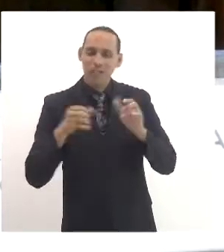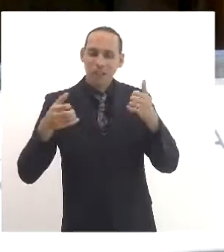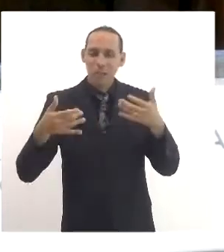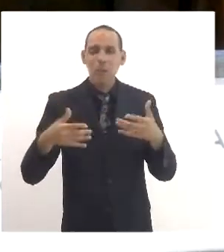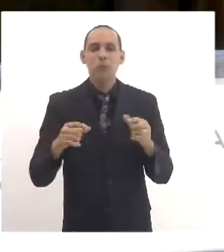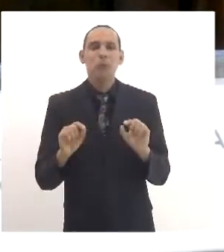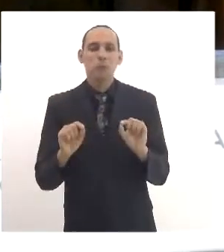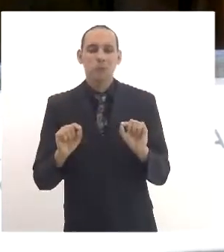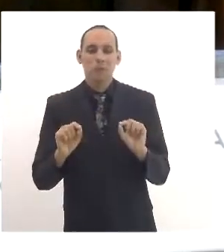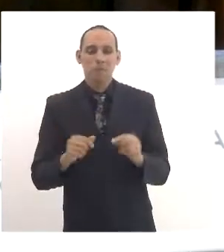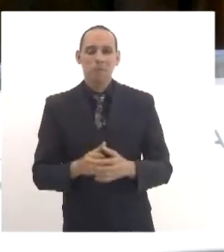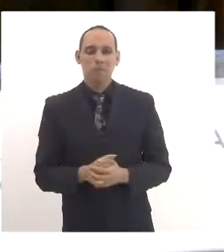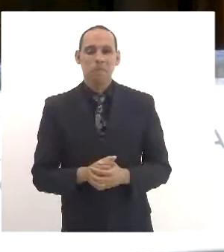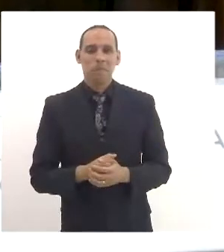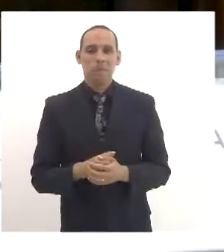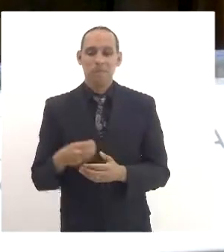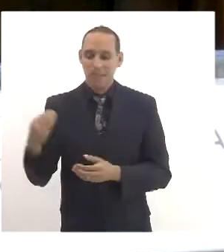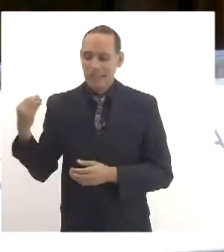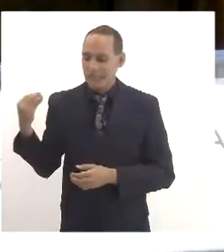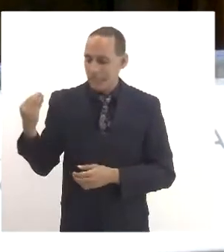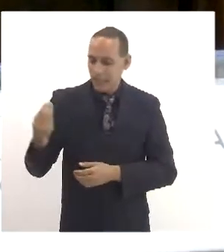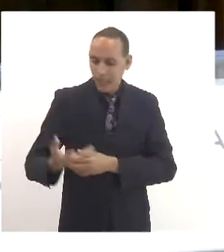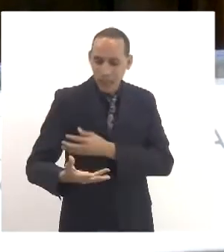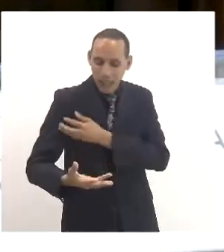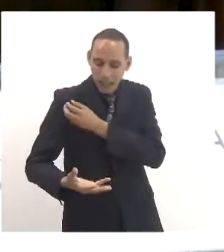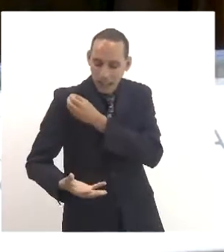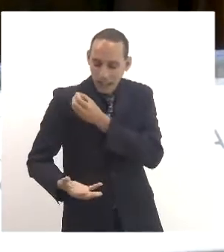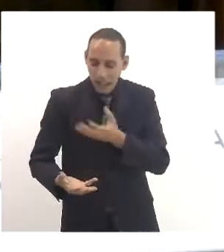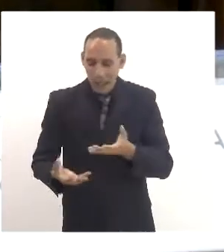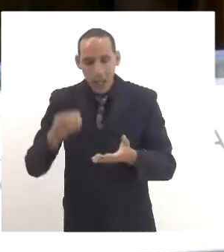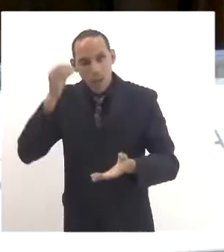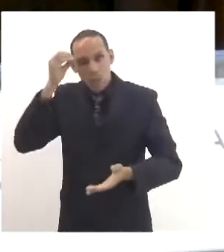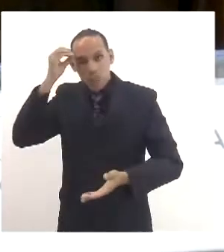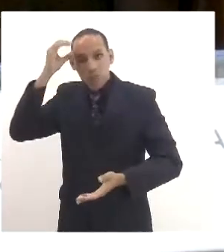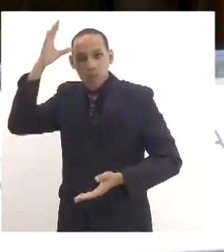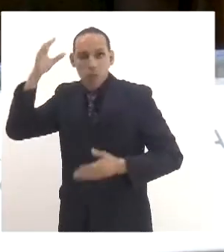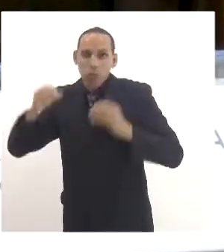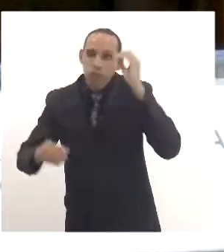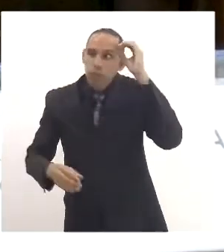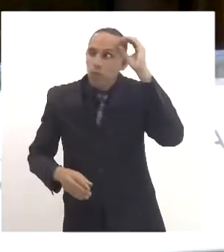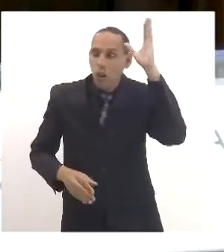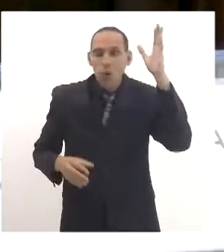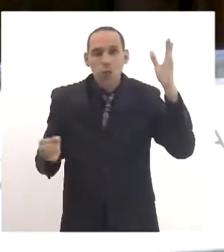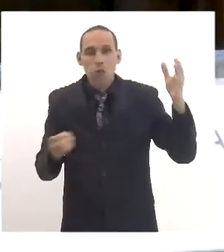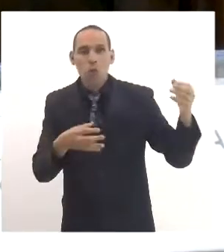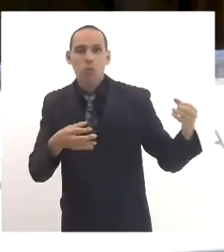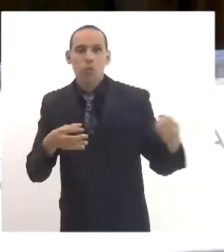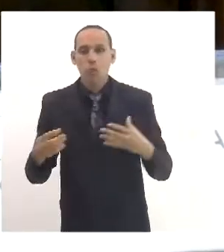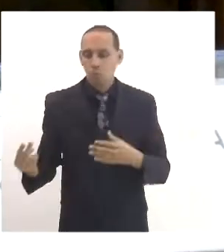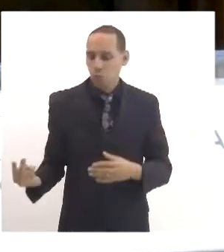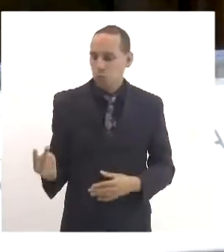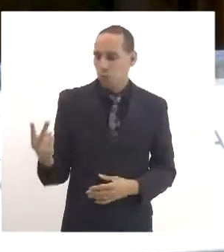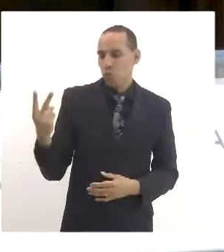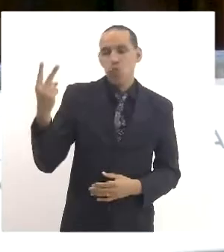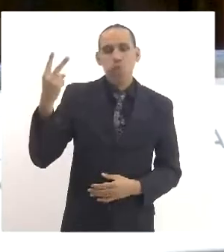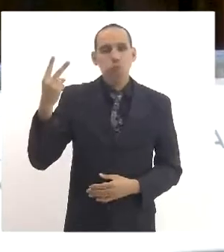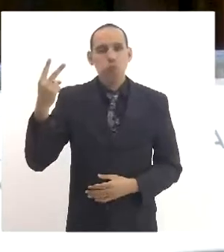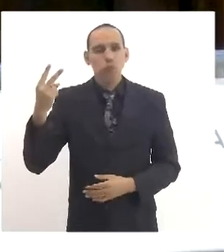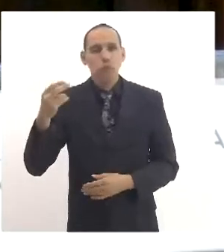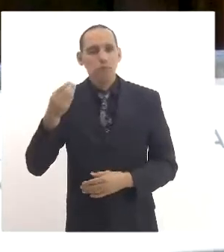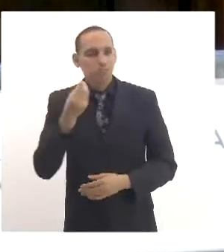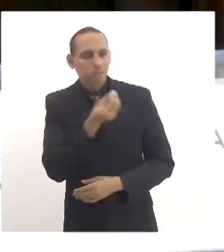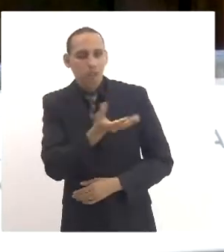né, de trazer conhecimentos novos com valor para a sociedade,